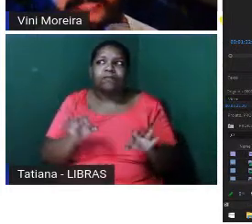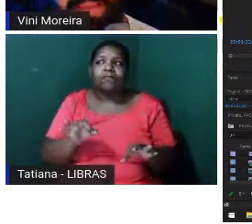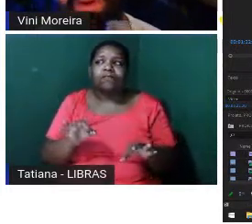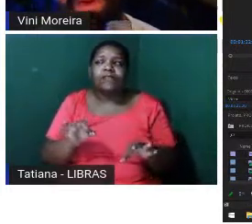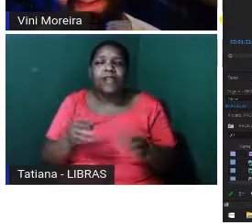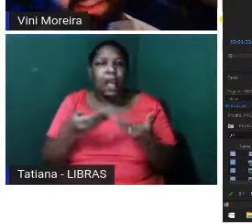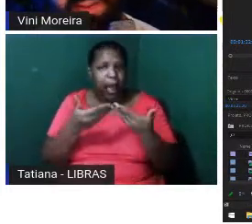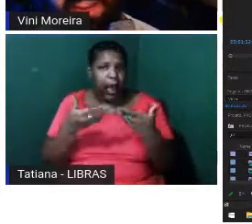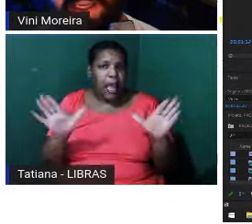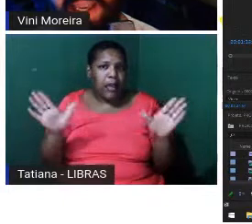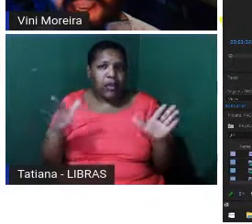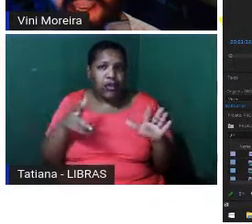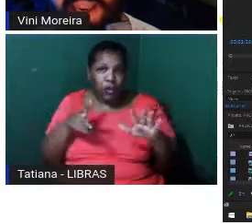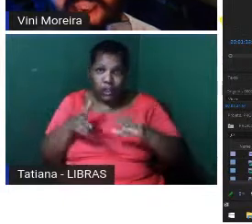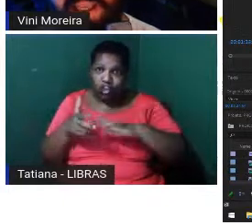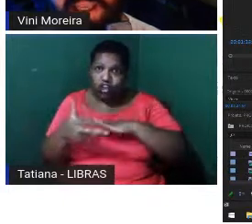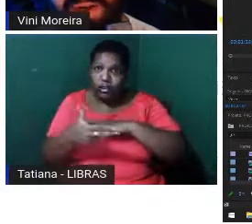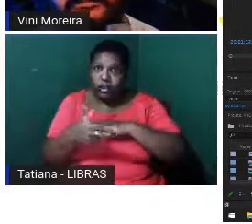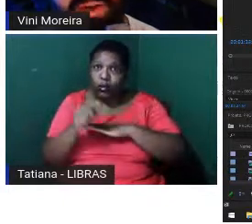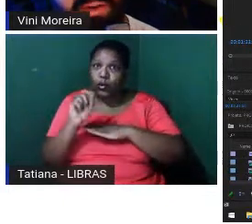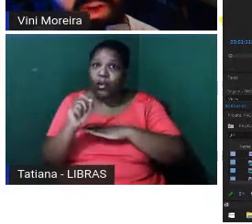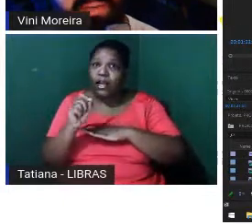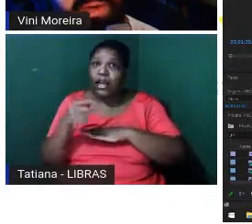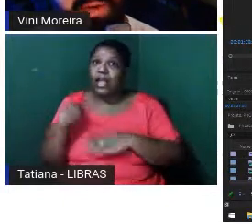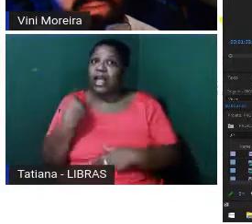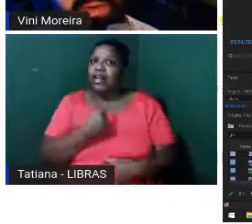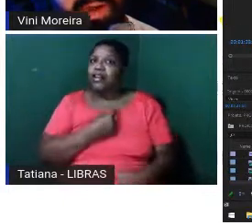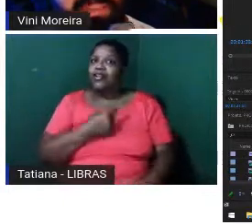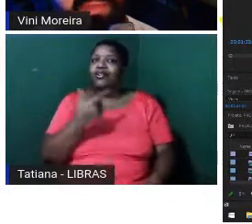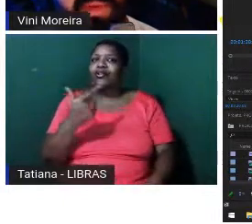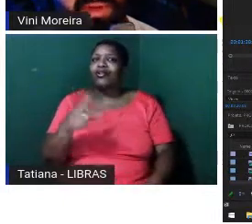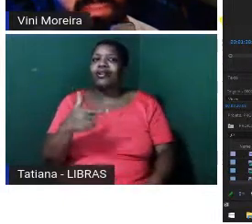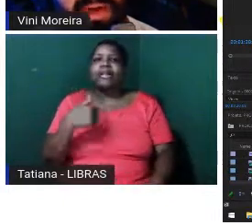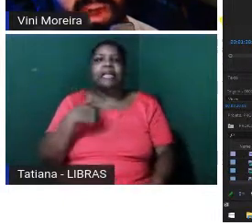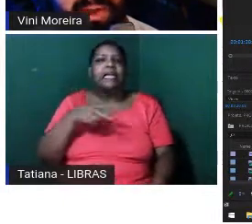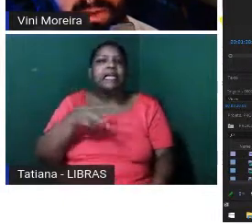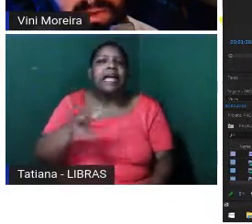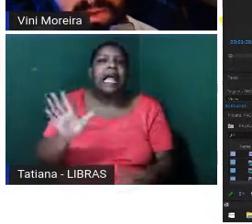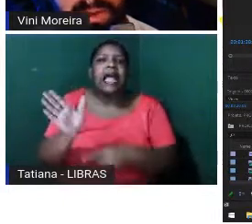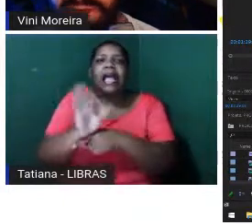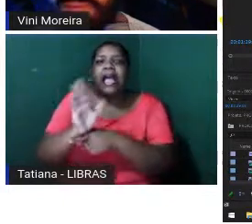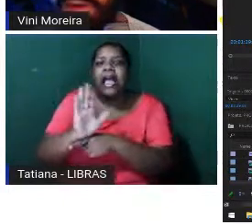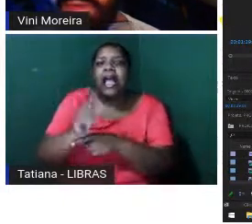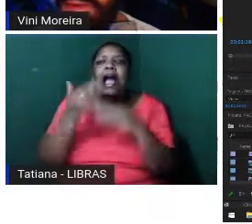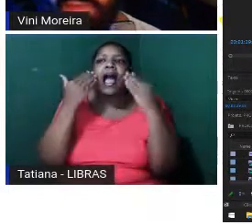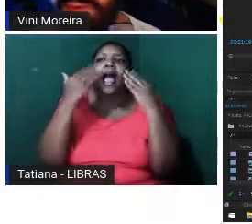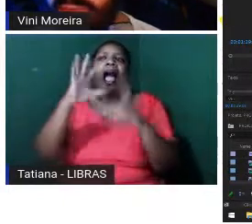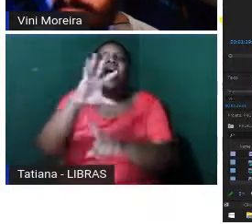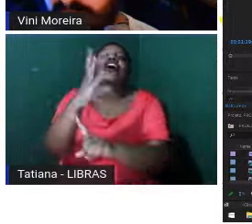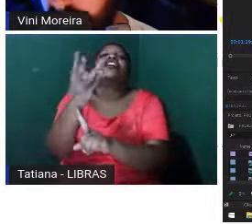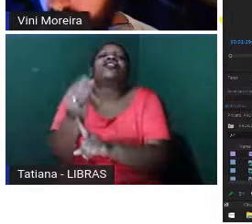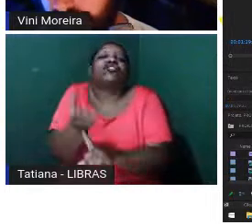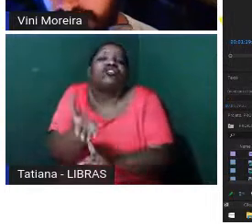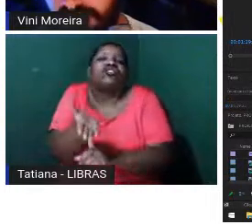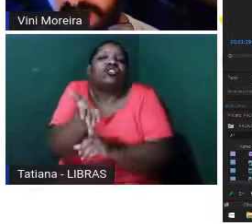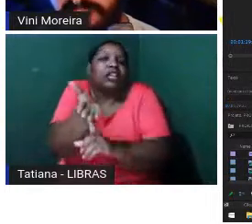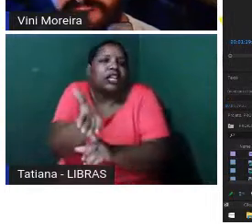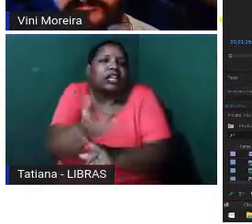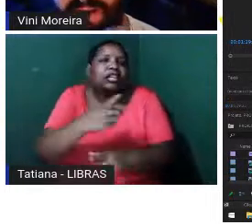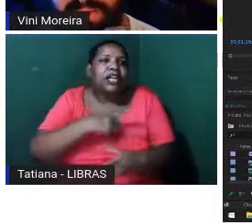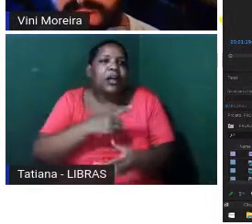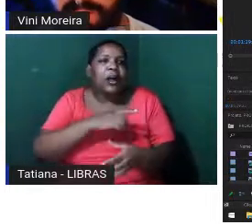abertamente foi edição assim é que a gente não tá fazendo sempre vídeo para artista a gente não tá fazendo vídeo para o